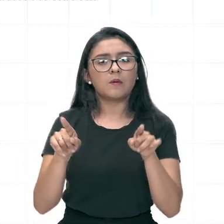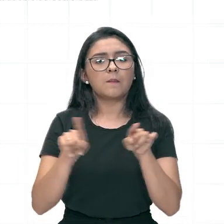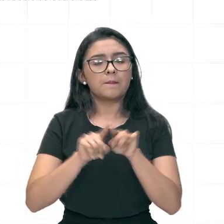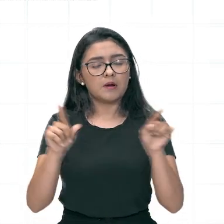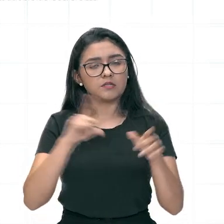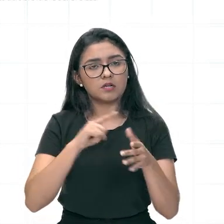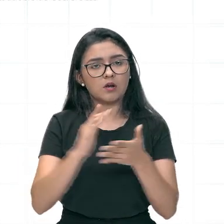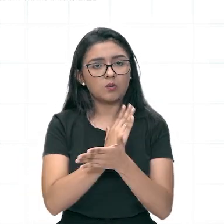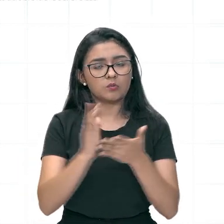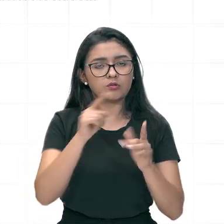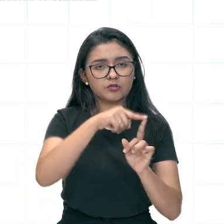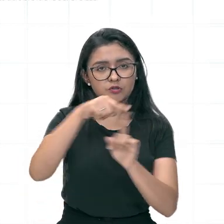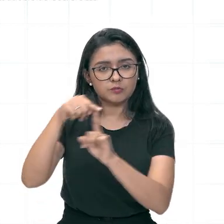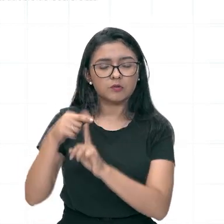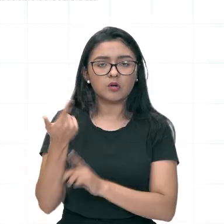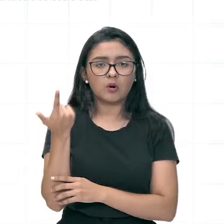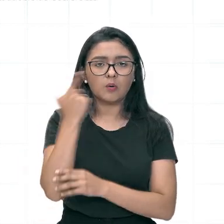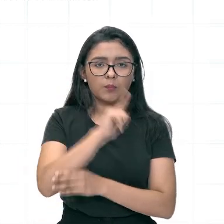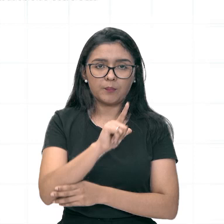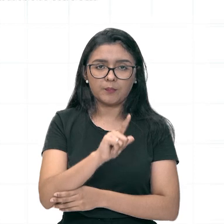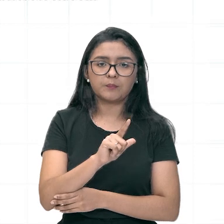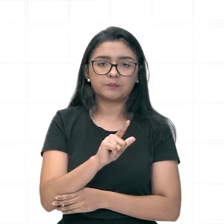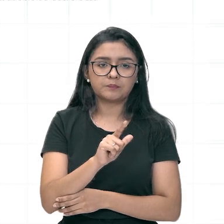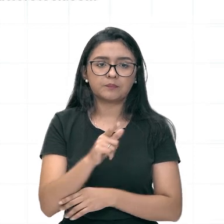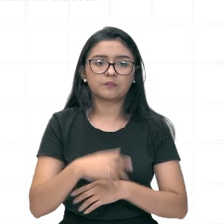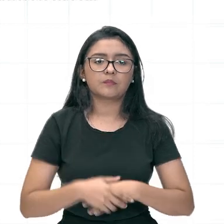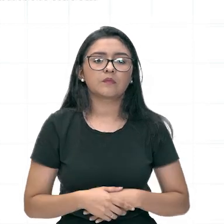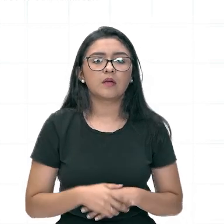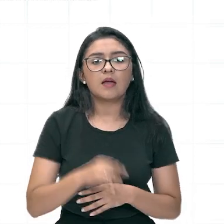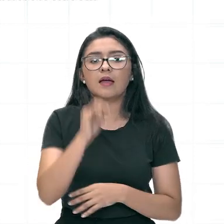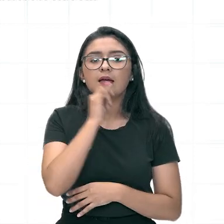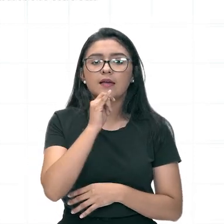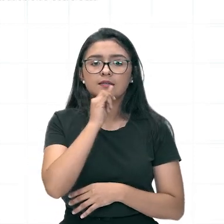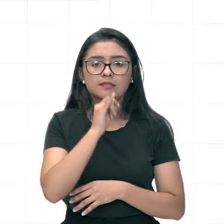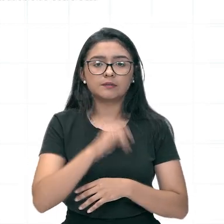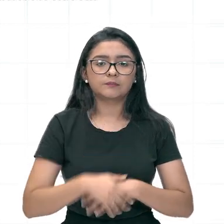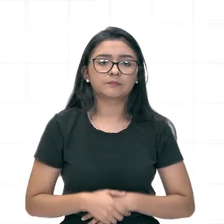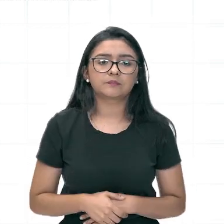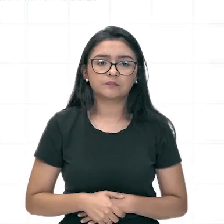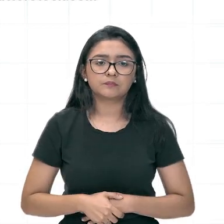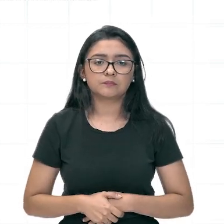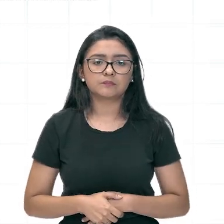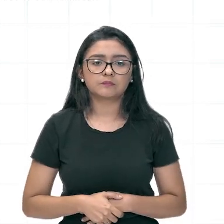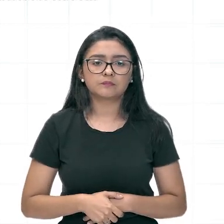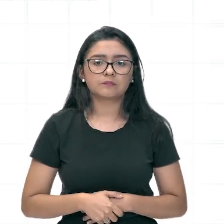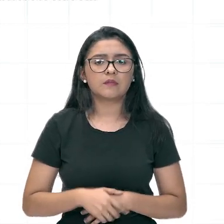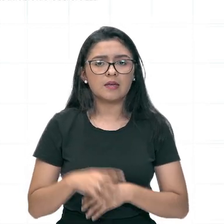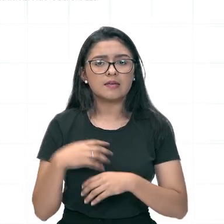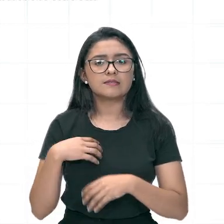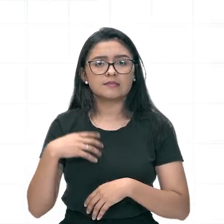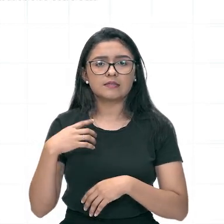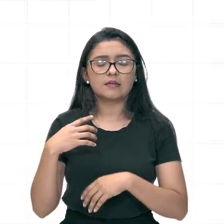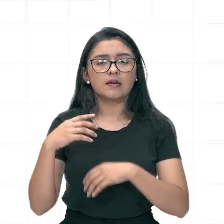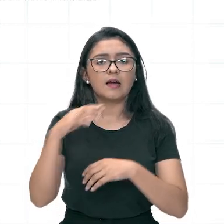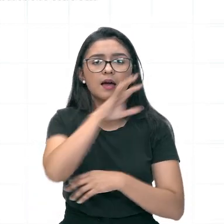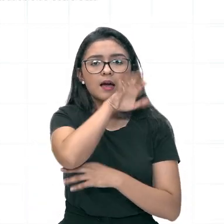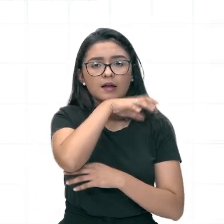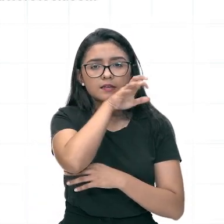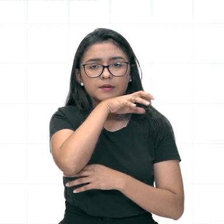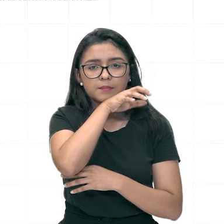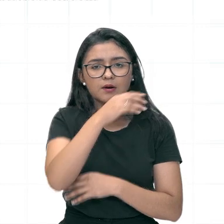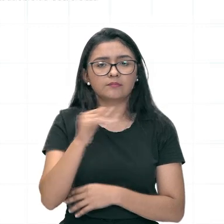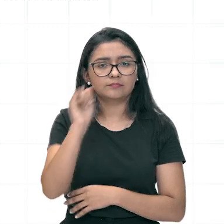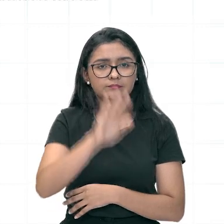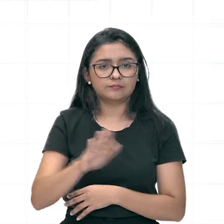algumas espécies, né, que conseguem colocar ovos, como a équidna, que é esse animal ali, é um pouco raro, né, não é muito conhecido, a gente